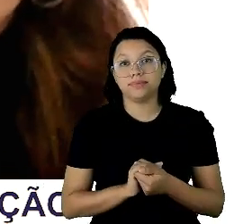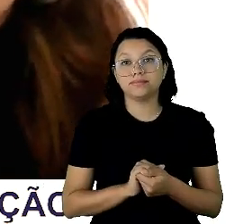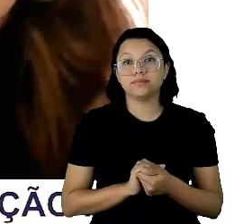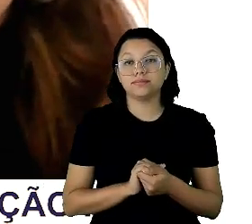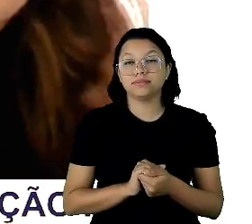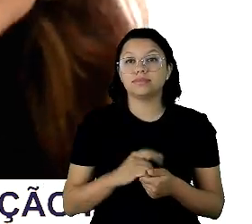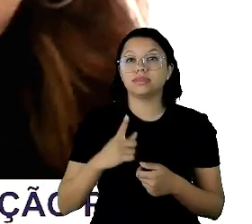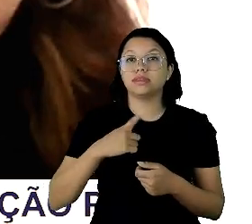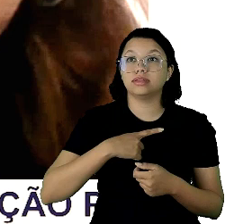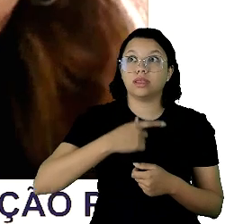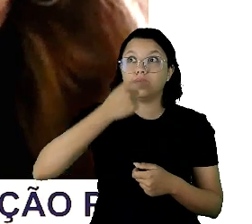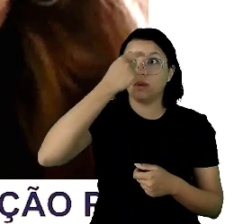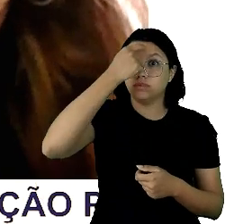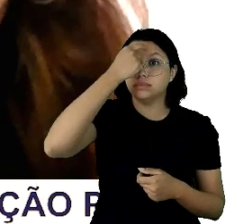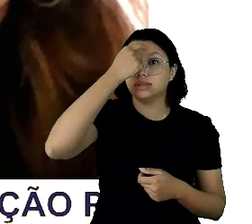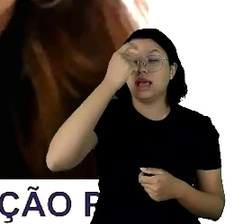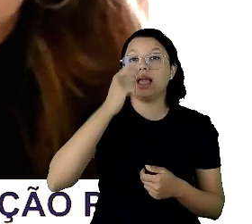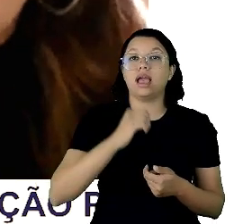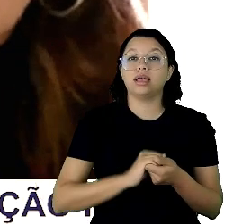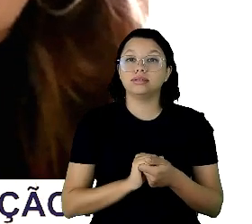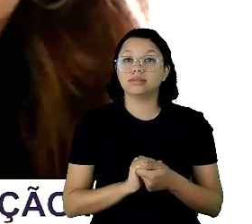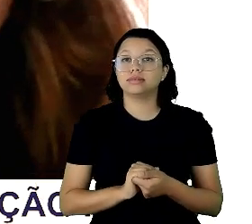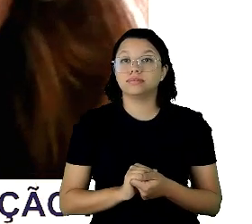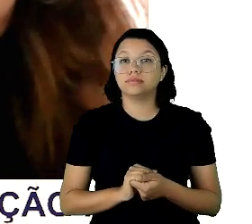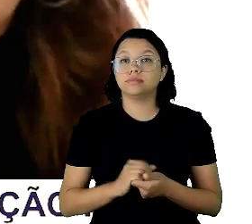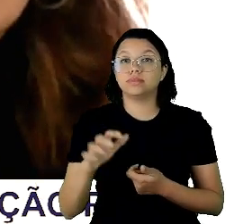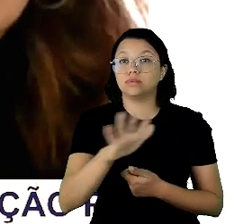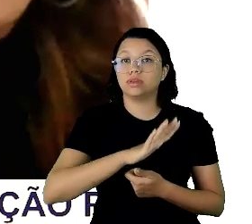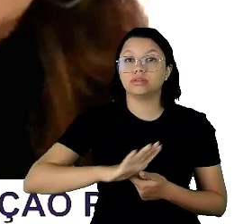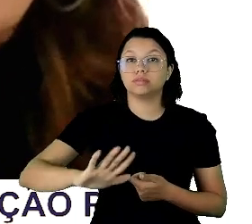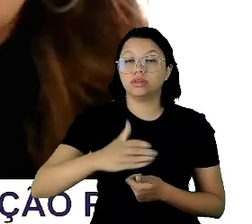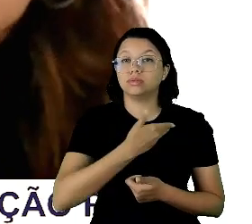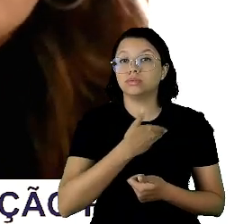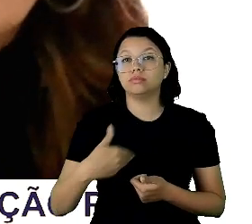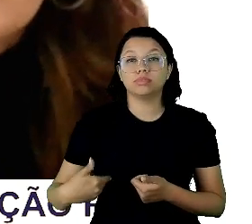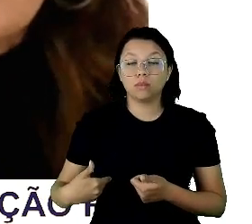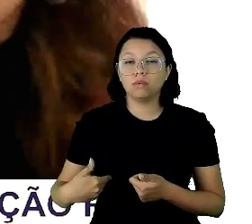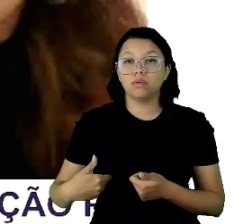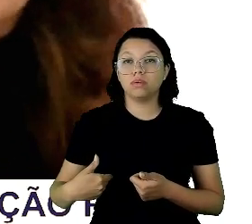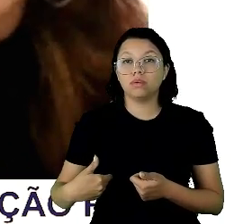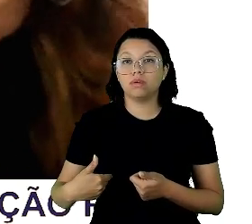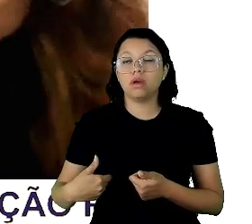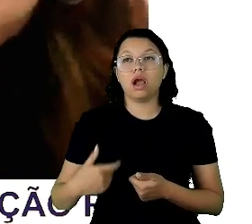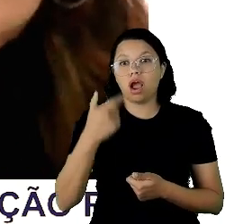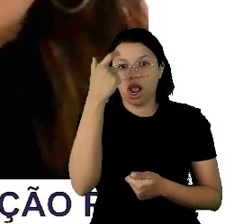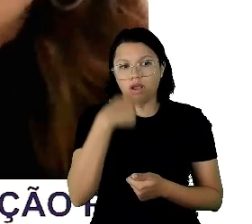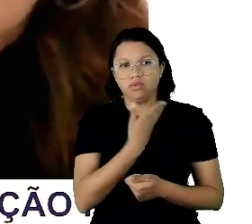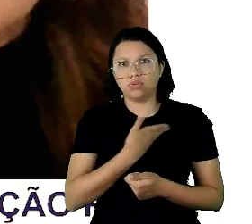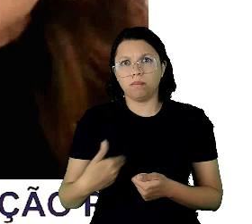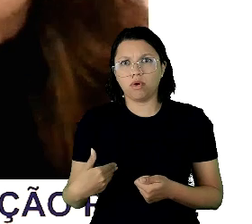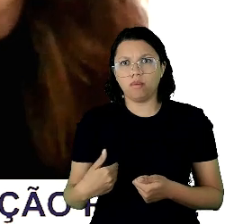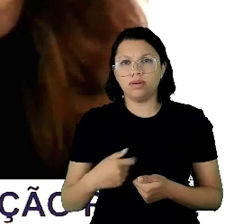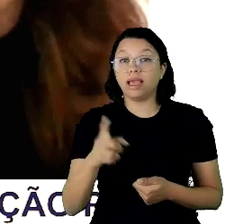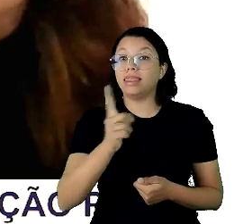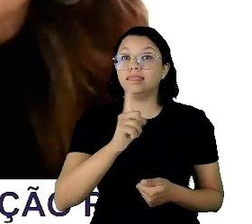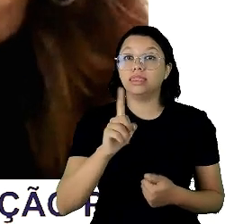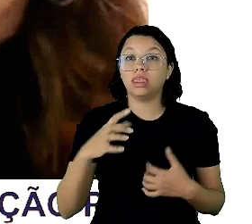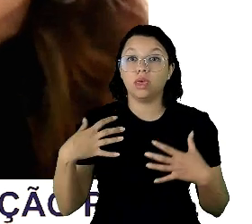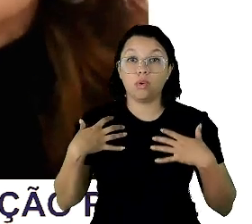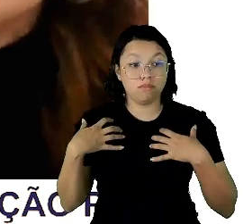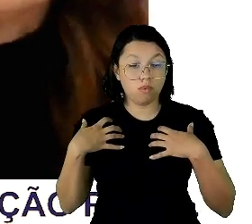está no espaço público que você é pública, não é. Teu corpo é teu templo. Tem que ter muito